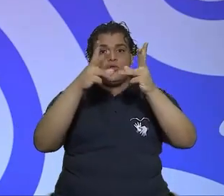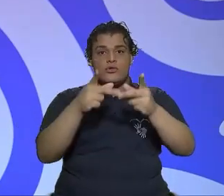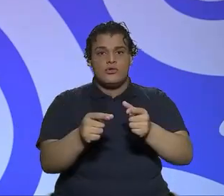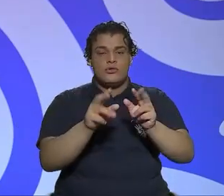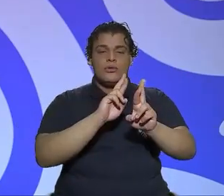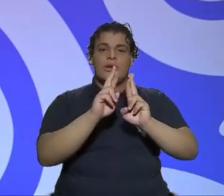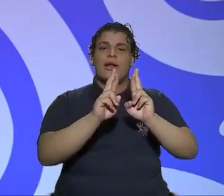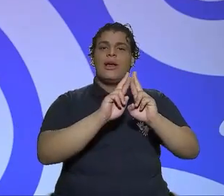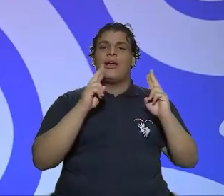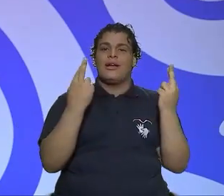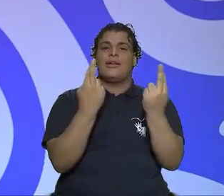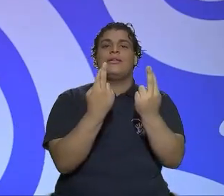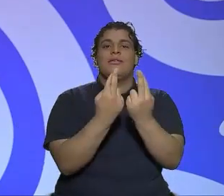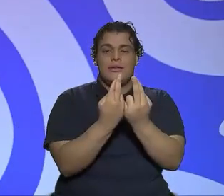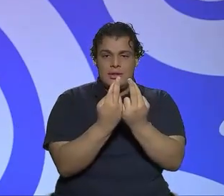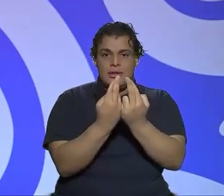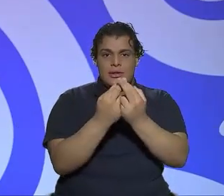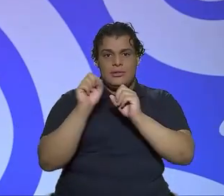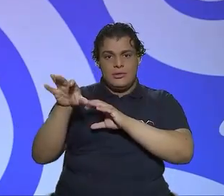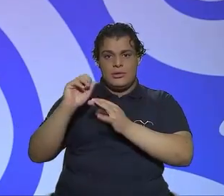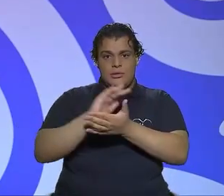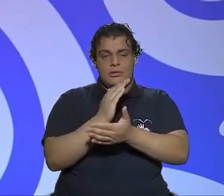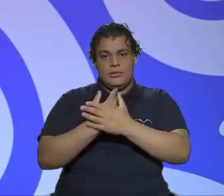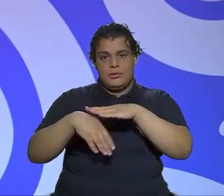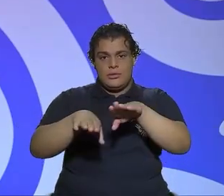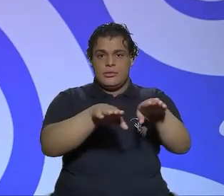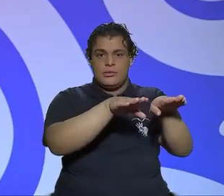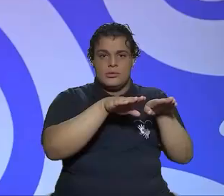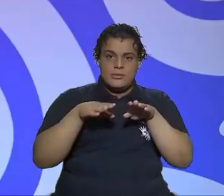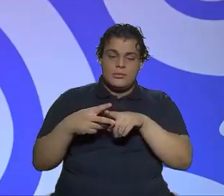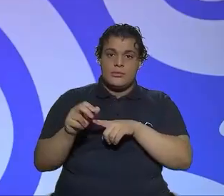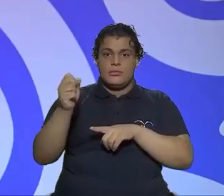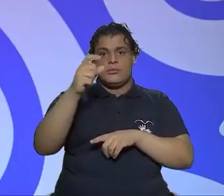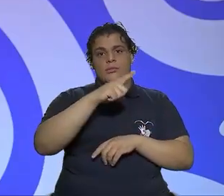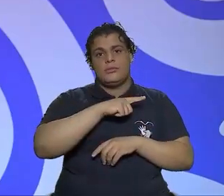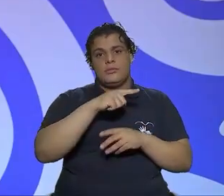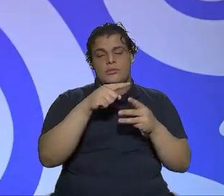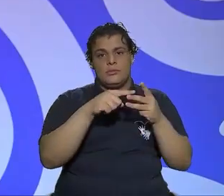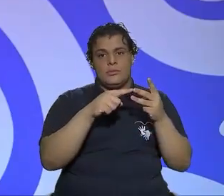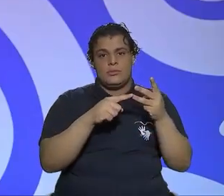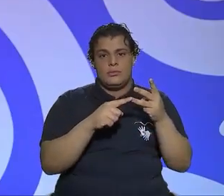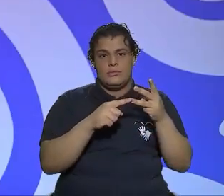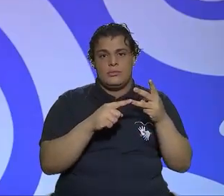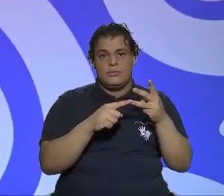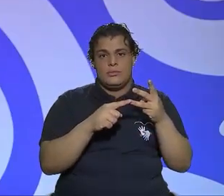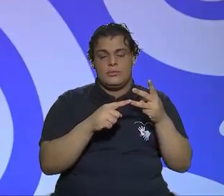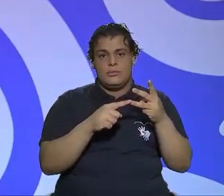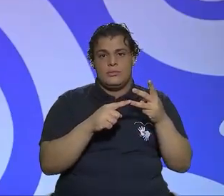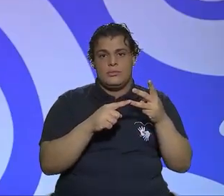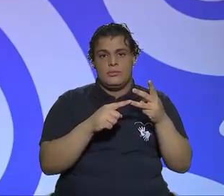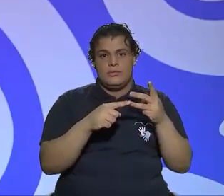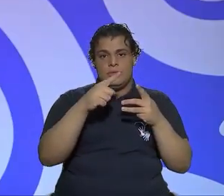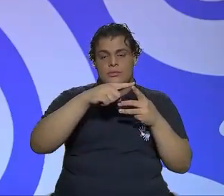educacional araxaense, com equidade. E o prêmio contempla 3 categorias de redação, sendo